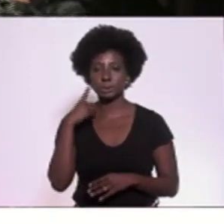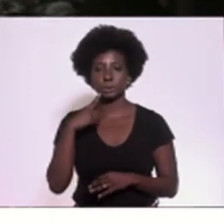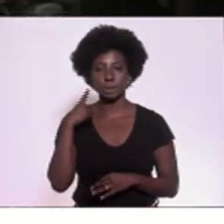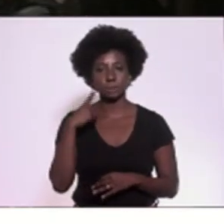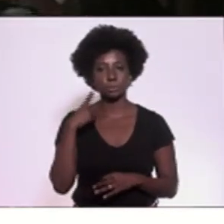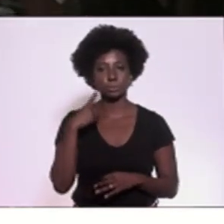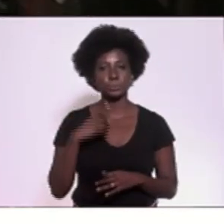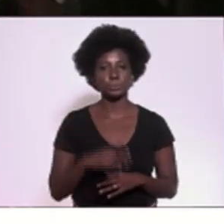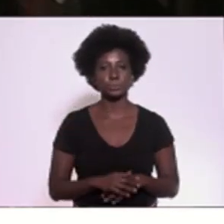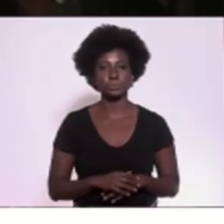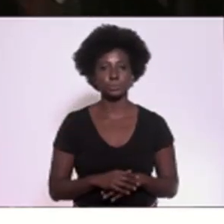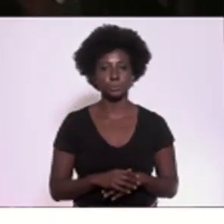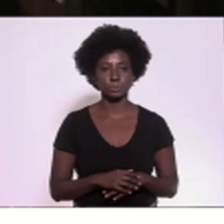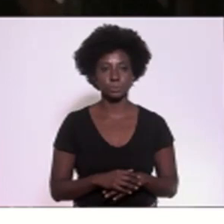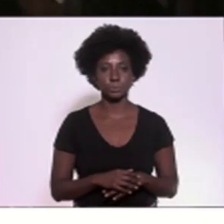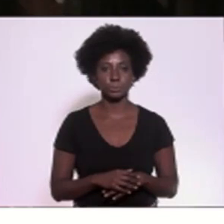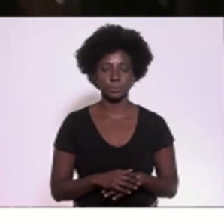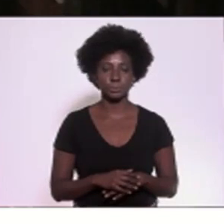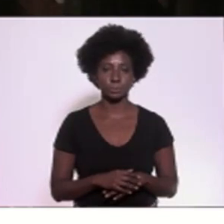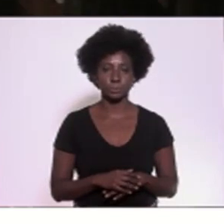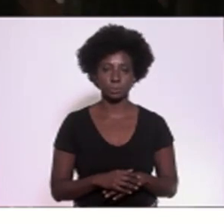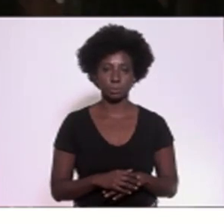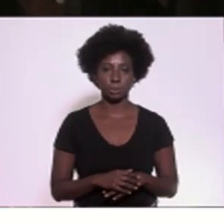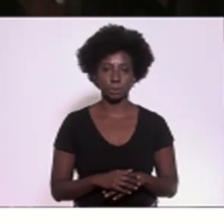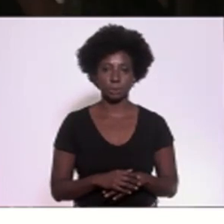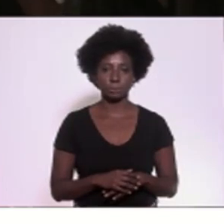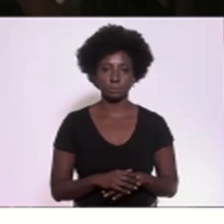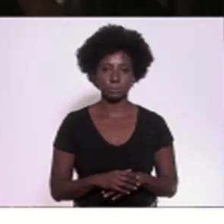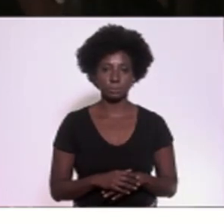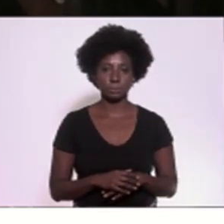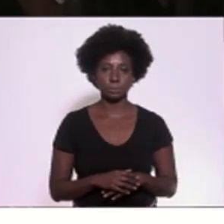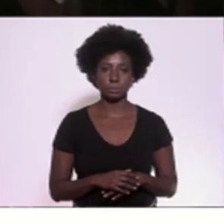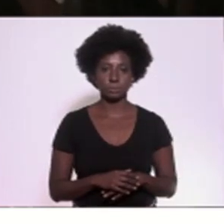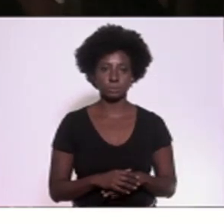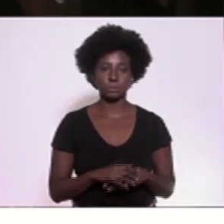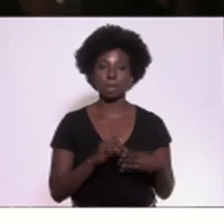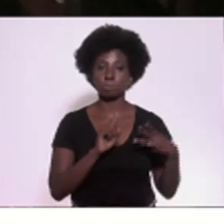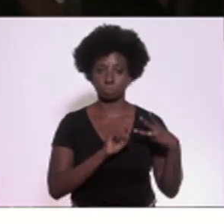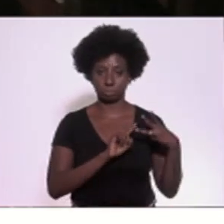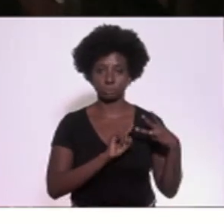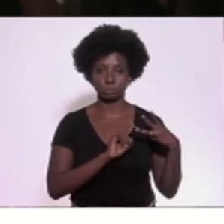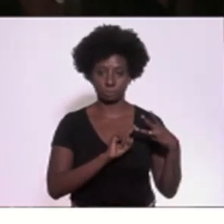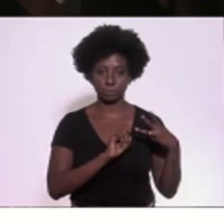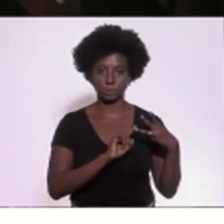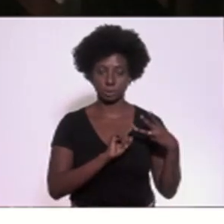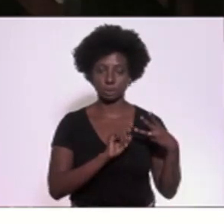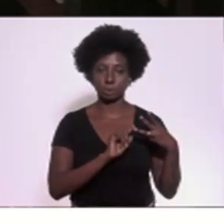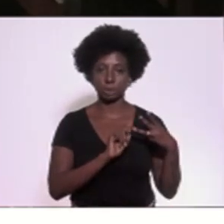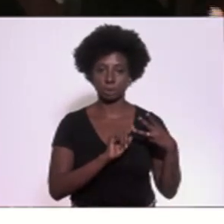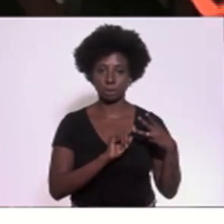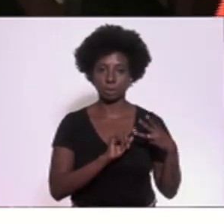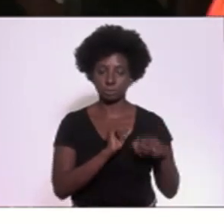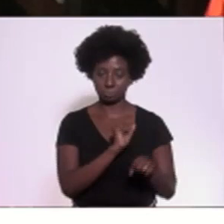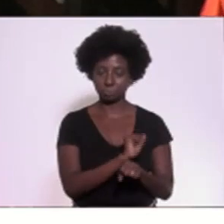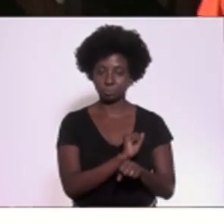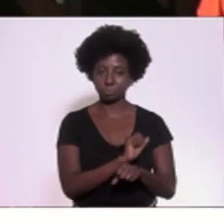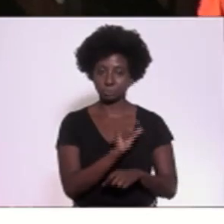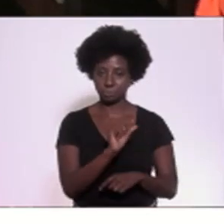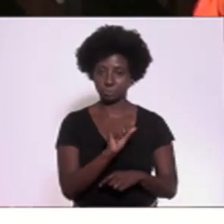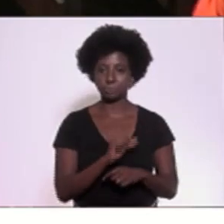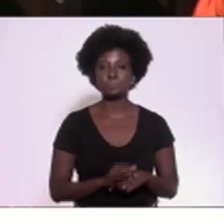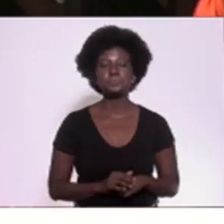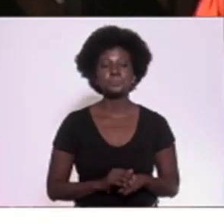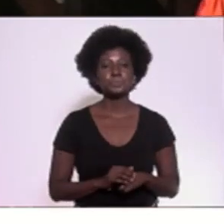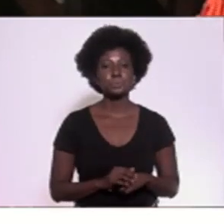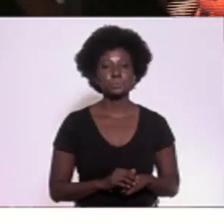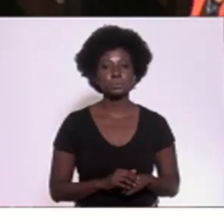Pacheco sobre obrigatoriedade de implantação para as empresas. Então não é o anterior, é o terceiro da pauta. Terceiro da pauta, é. Está tranquilo, anterior. Sem problema. Para discutir, senhor